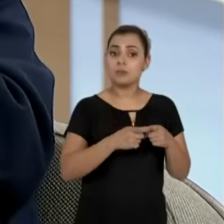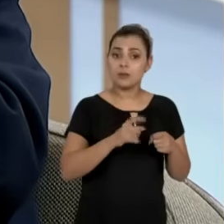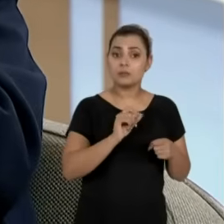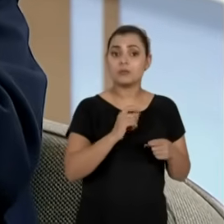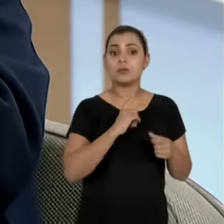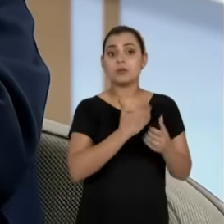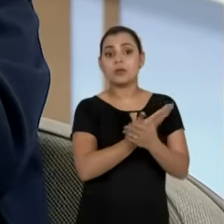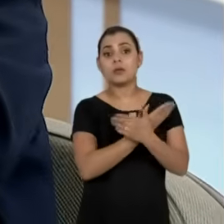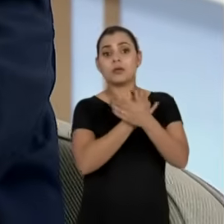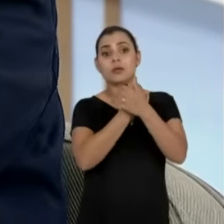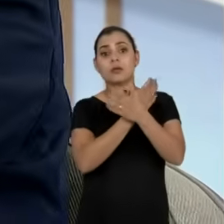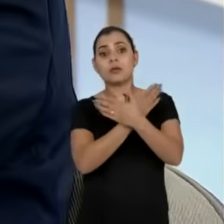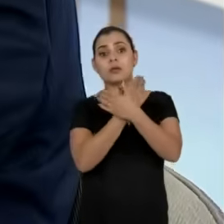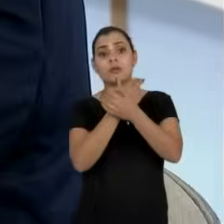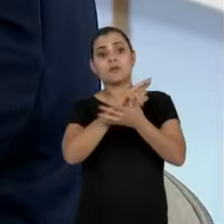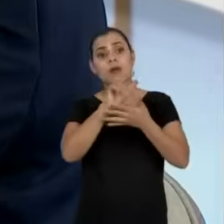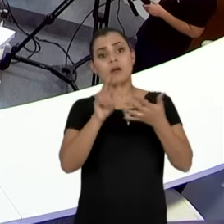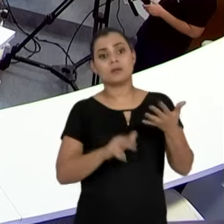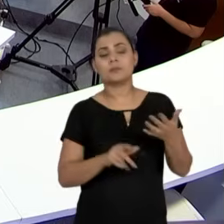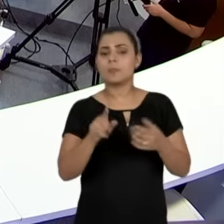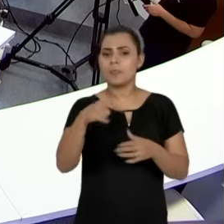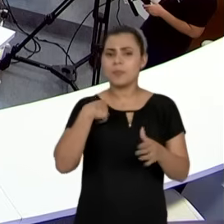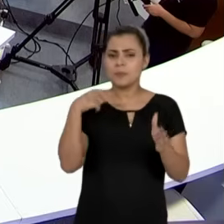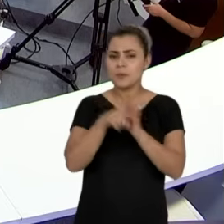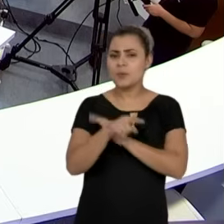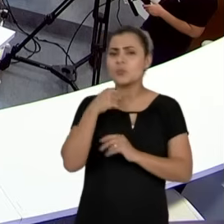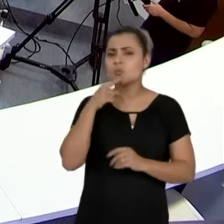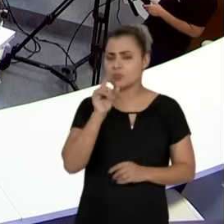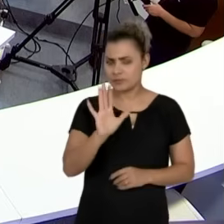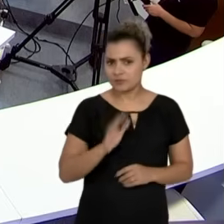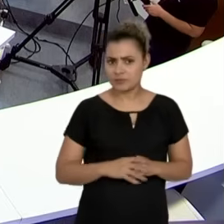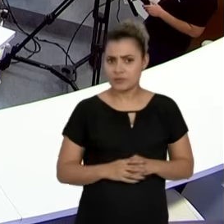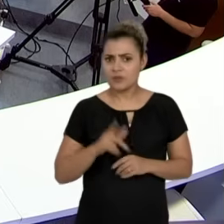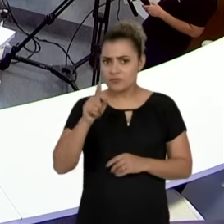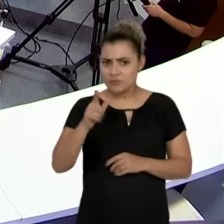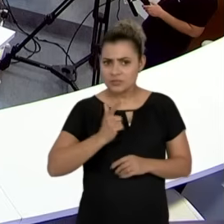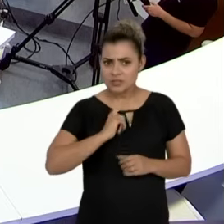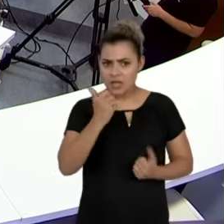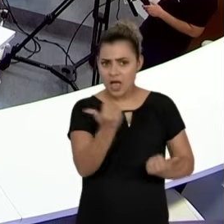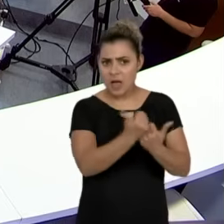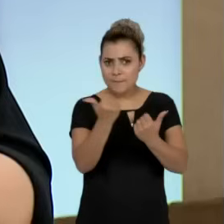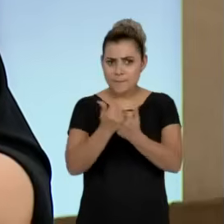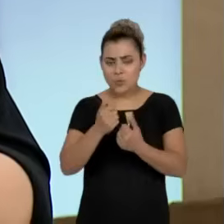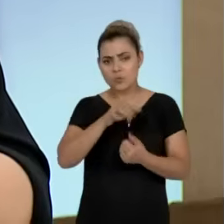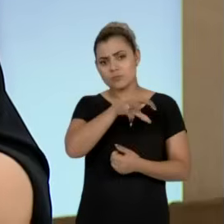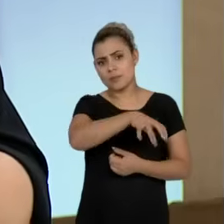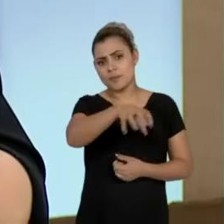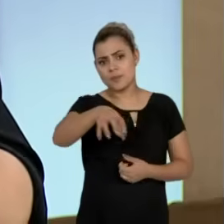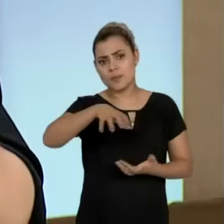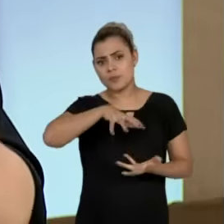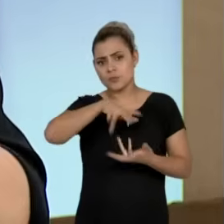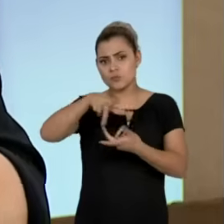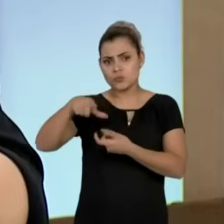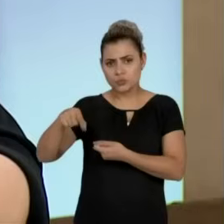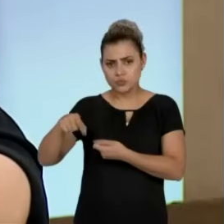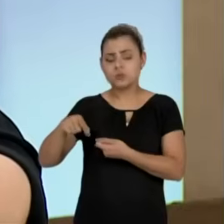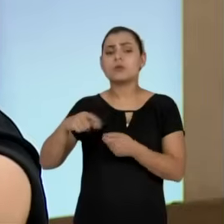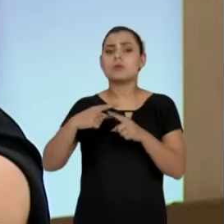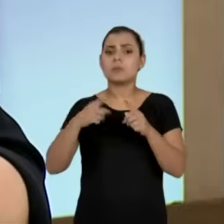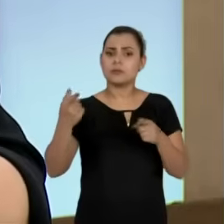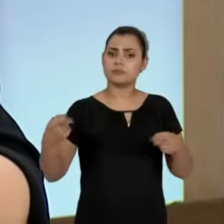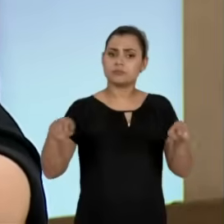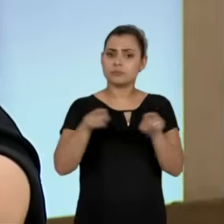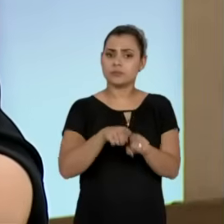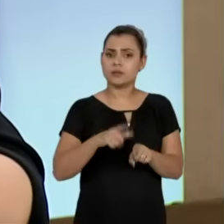ela é cinza. A minha pergunta era justamente sobre isso. Vocês recebem apoios de diversas organizações internacionais. E entre as pessoas que têm aí